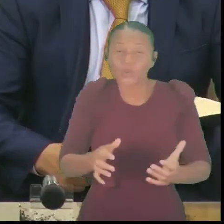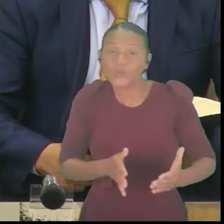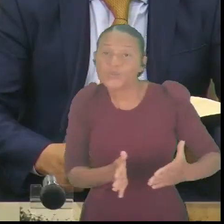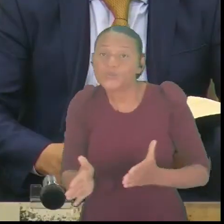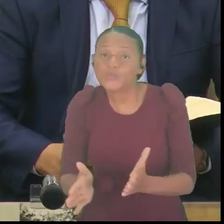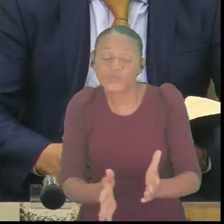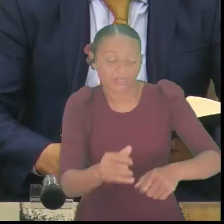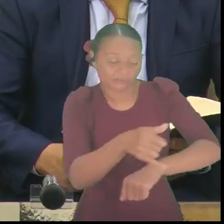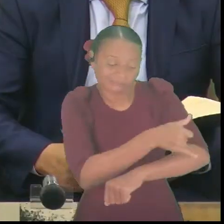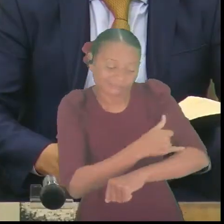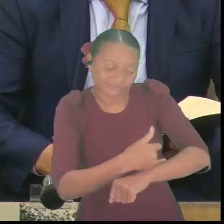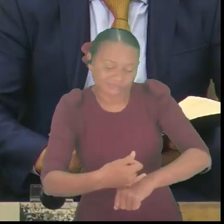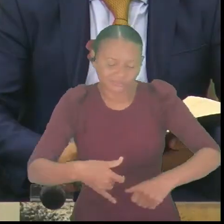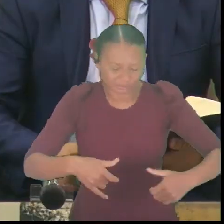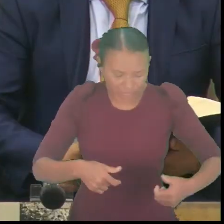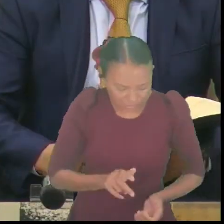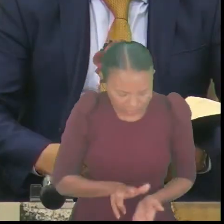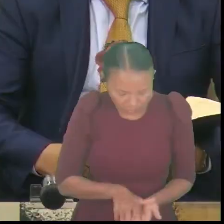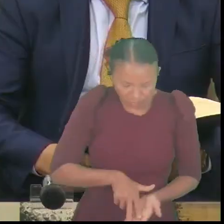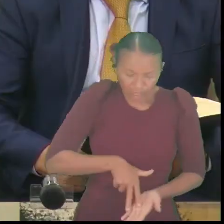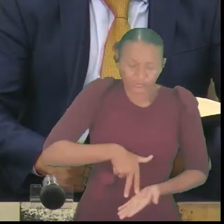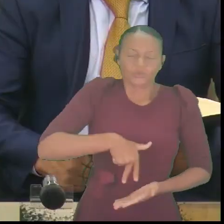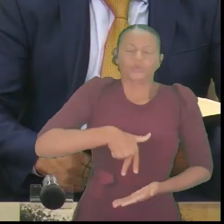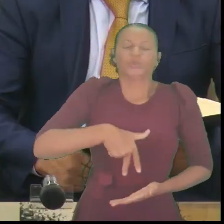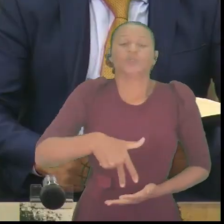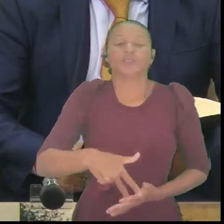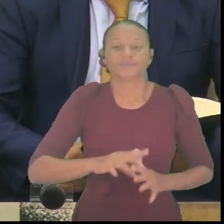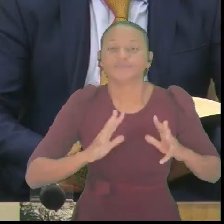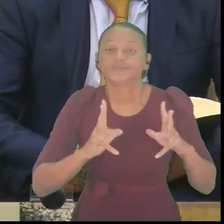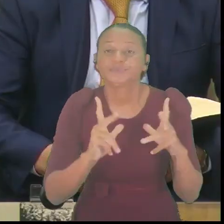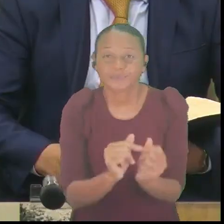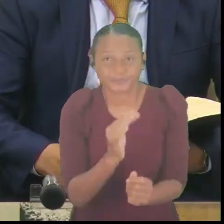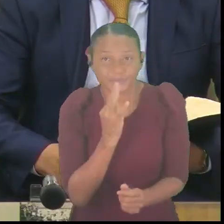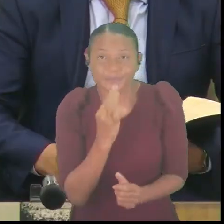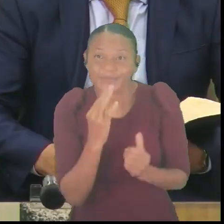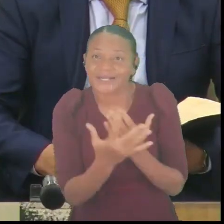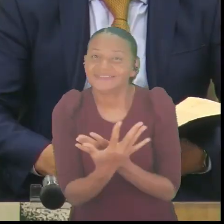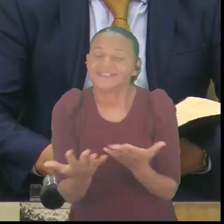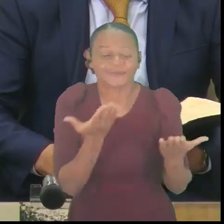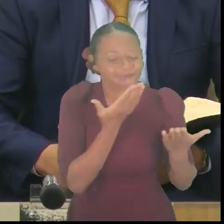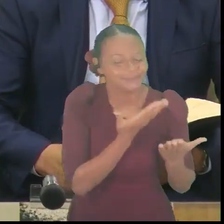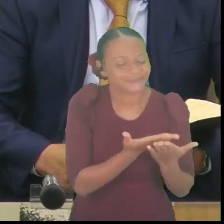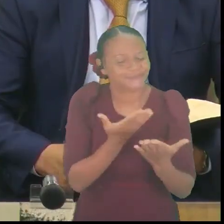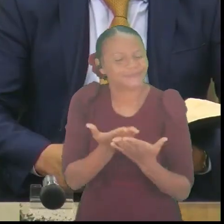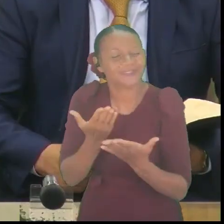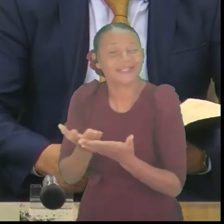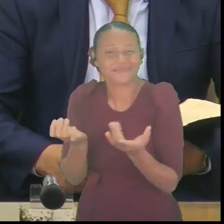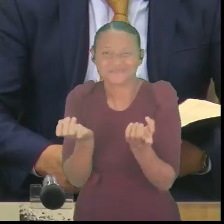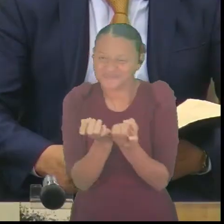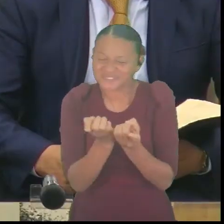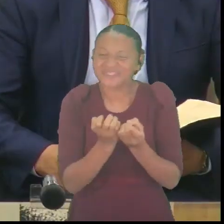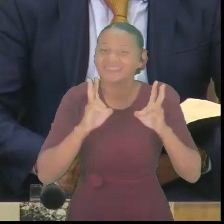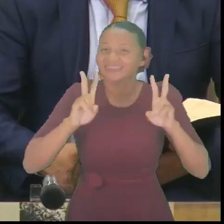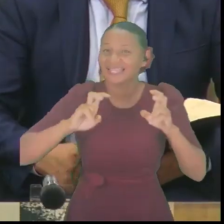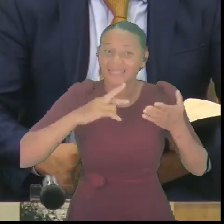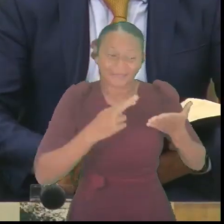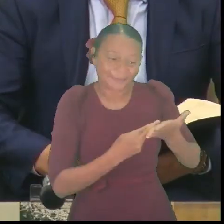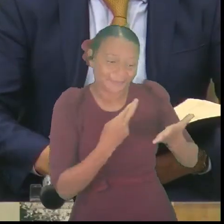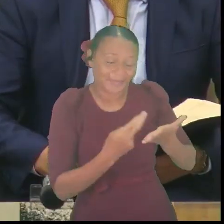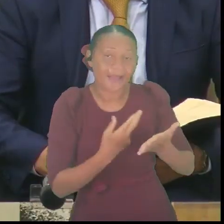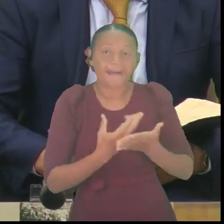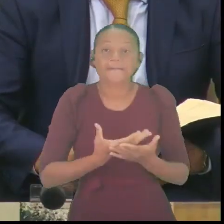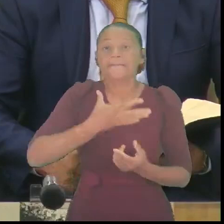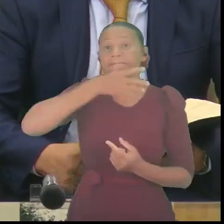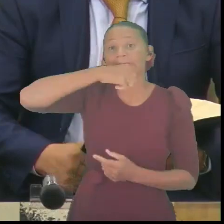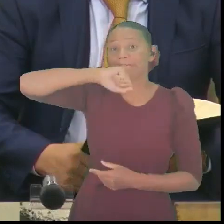Jesus subiu das águas batismais, todos nós conhecemos, e até estamos estudando isso na escola dominical, o Pai, irmão,